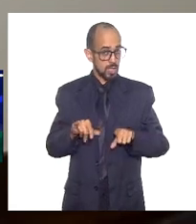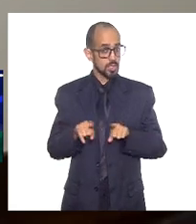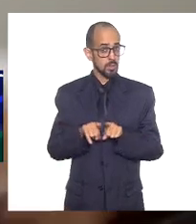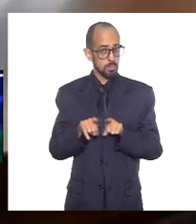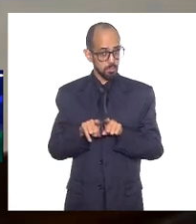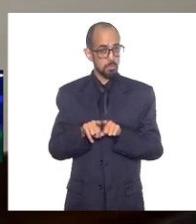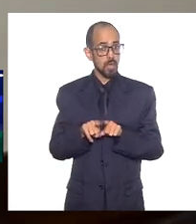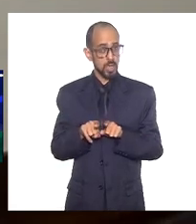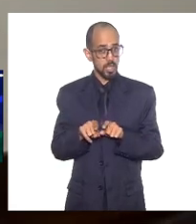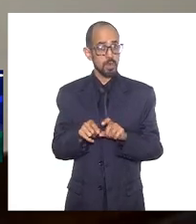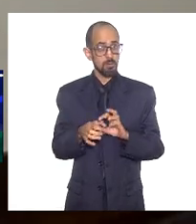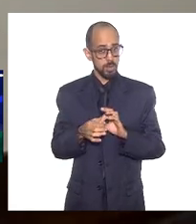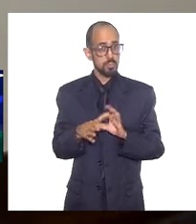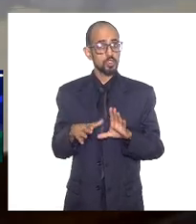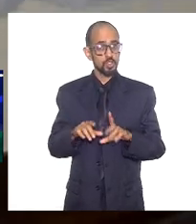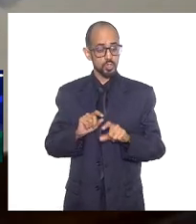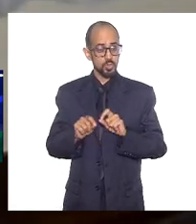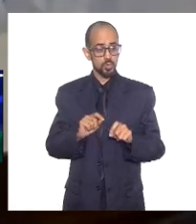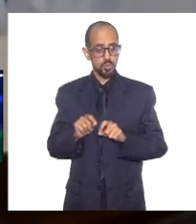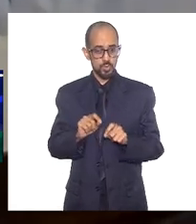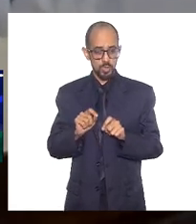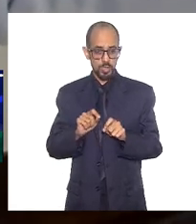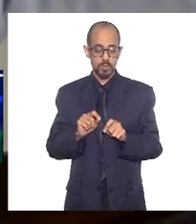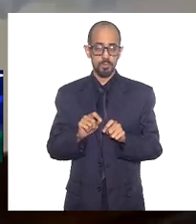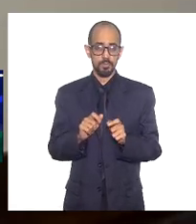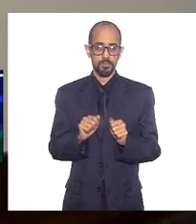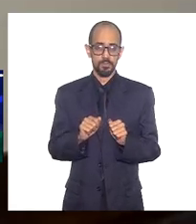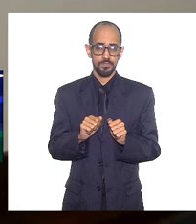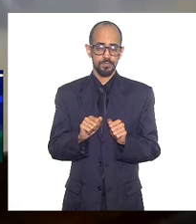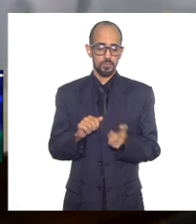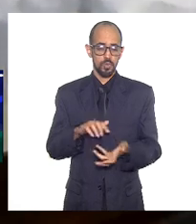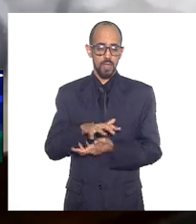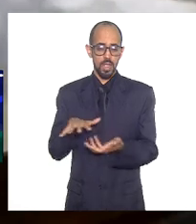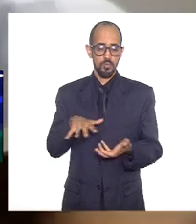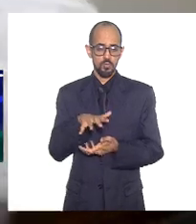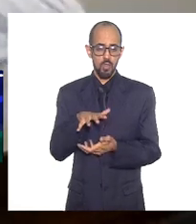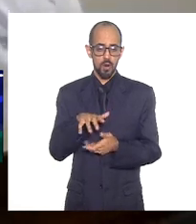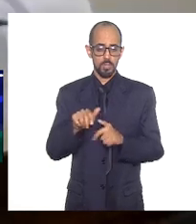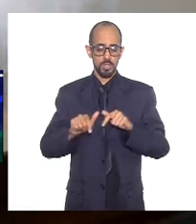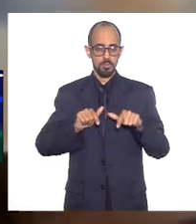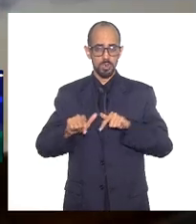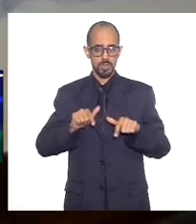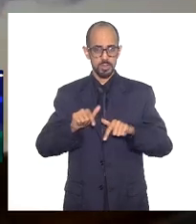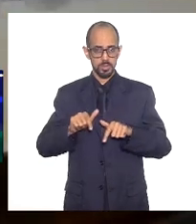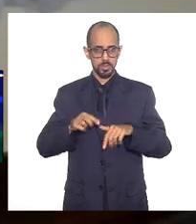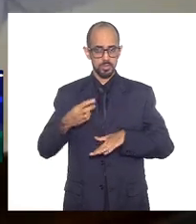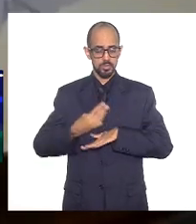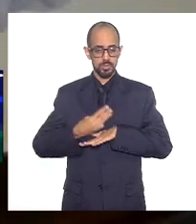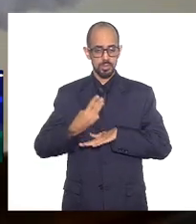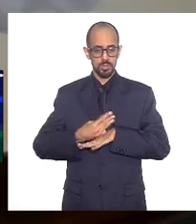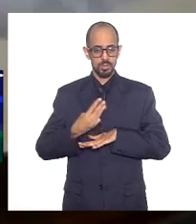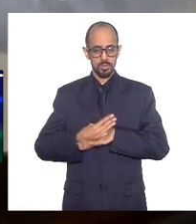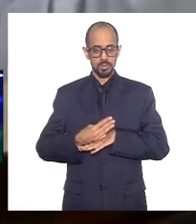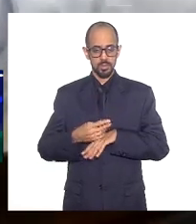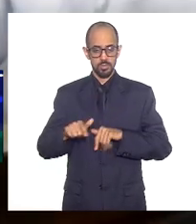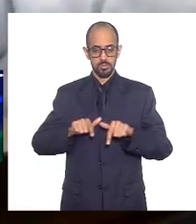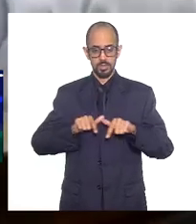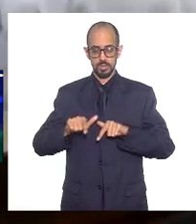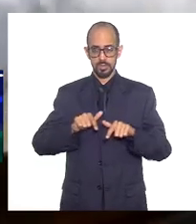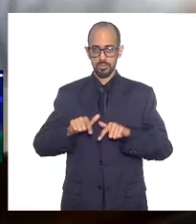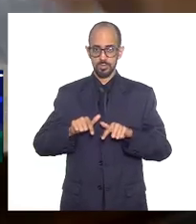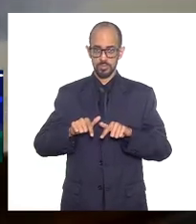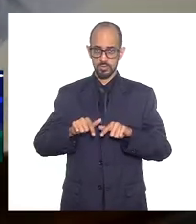permitir, com a reforma trabalhista recente que nós tivemos, com a terceirização que agora se aplica não só às atividades do